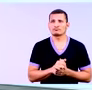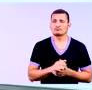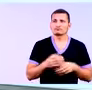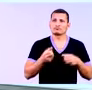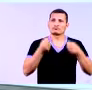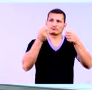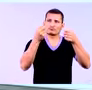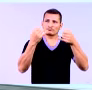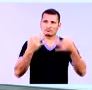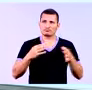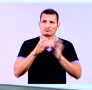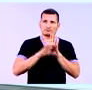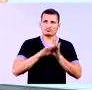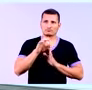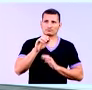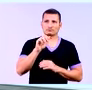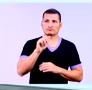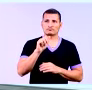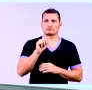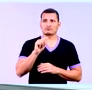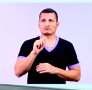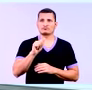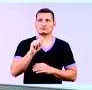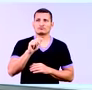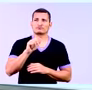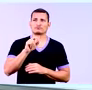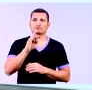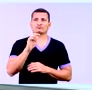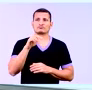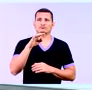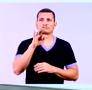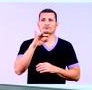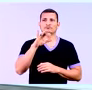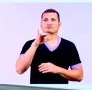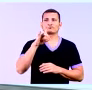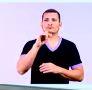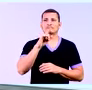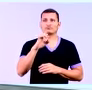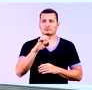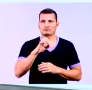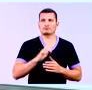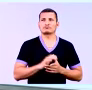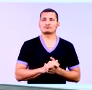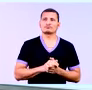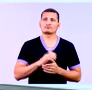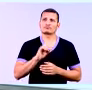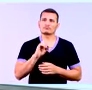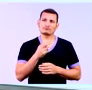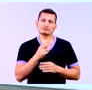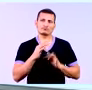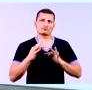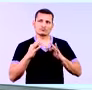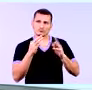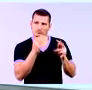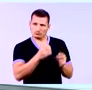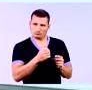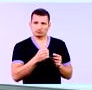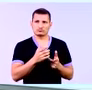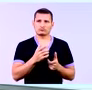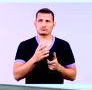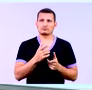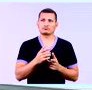explica o conceito de atomicidade. Ou é tudo, ou é nada. Ou executa todos os comandos são efetivados e vão se refletir